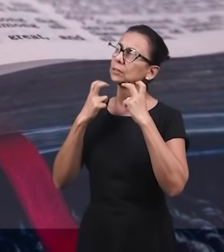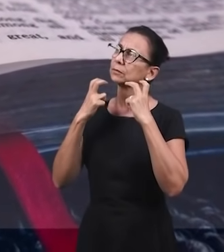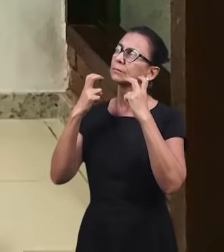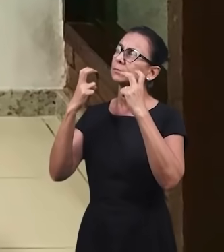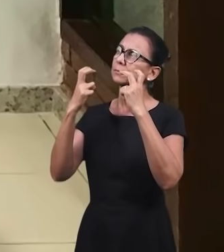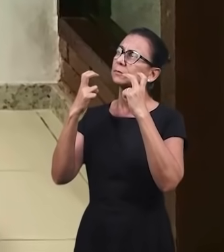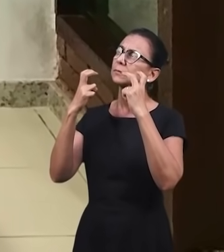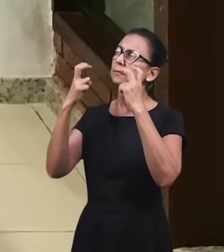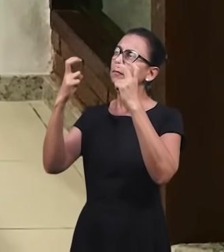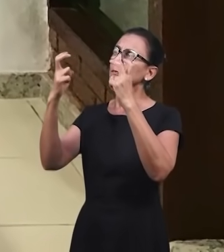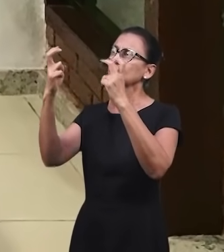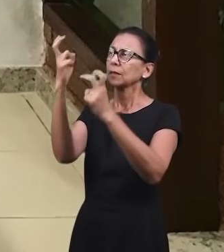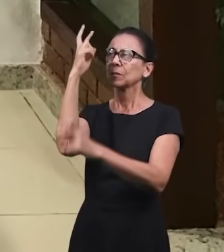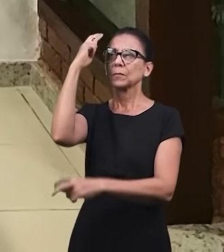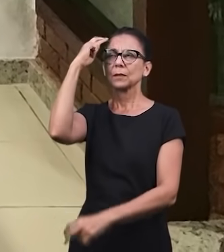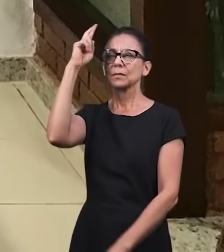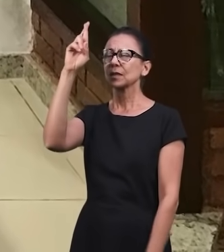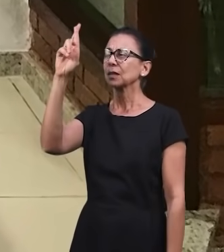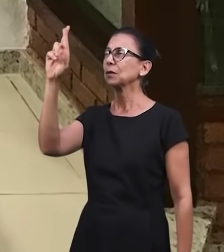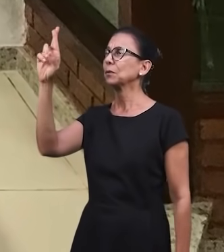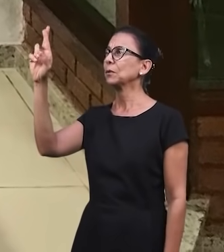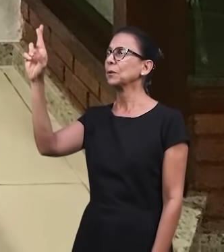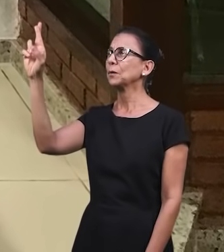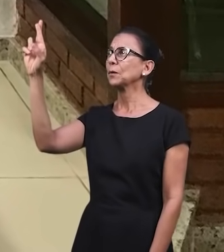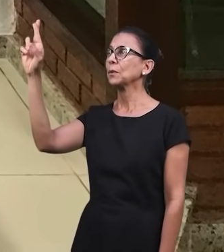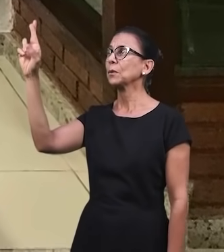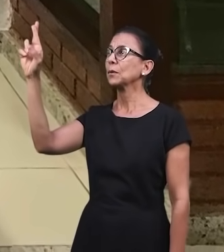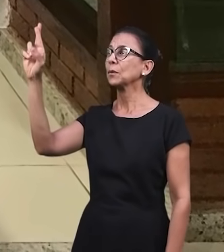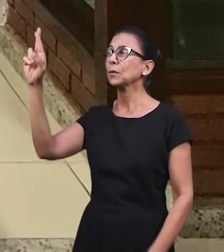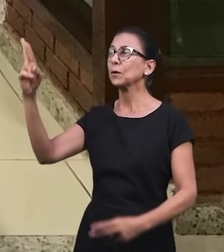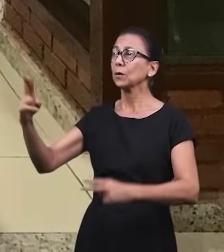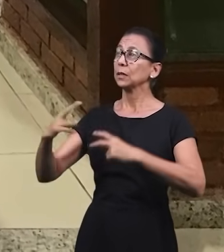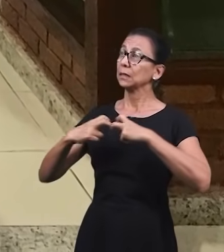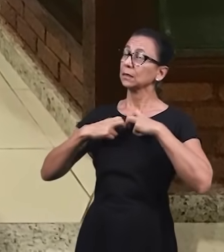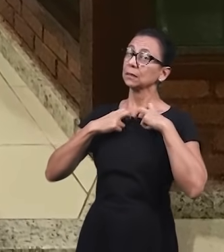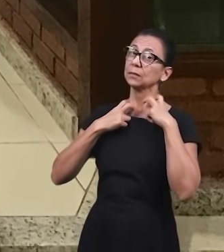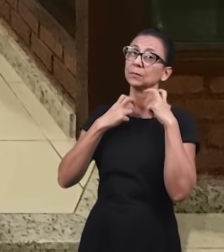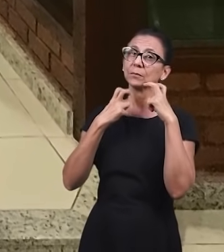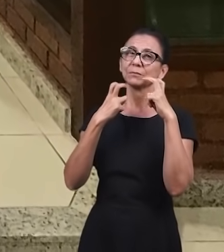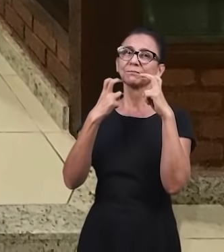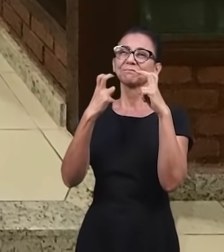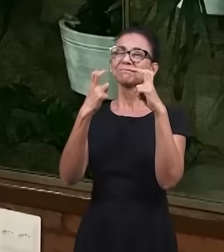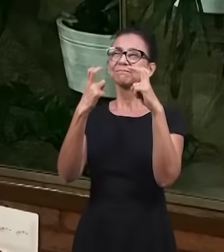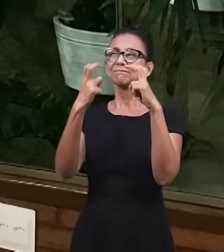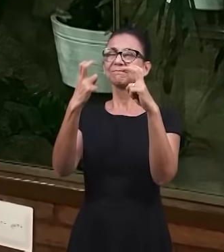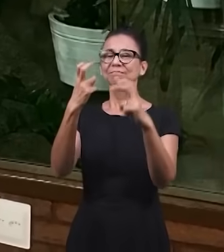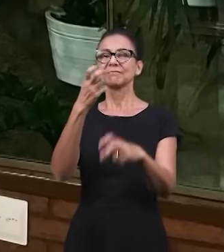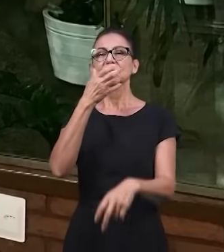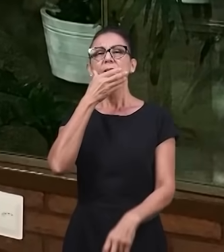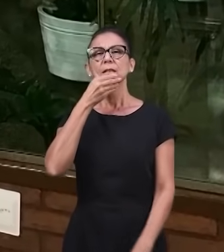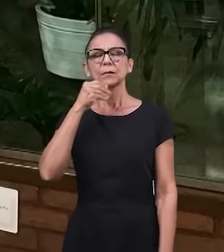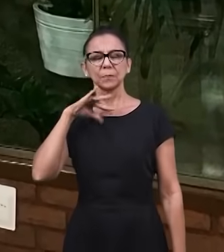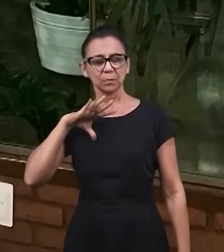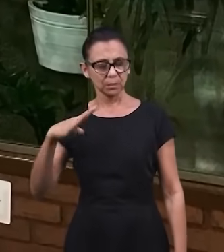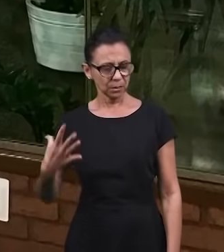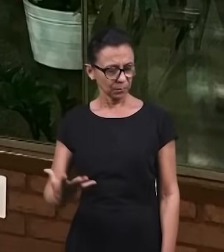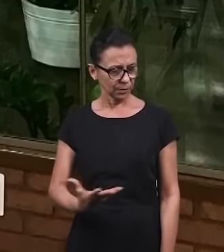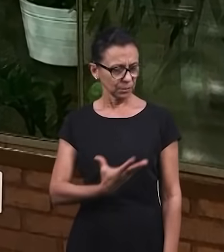libertar. Clamo a ti, ó meu Senhor, clamo a